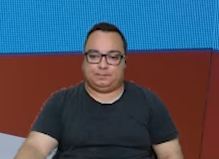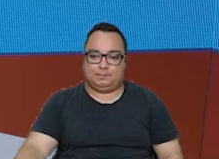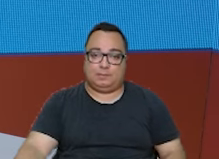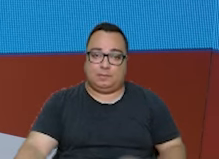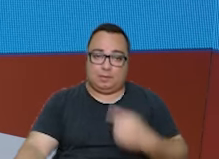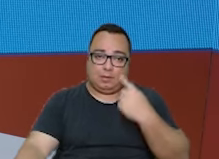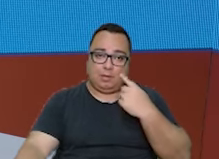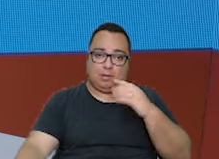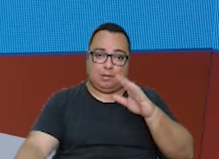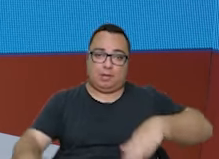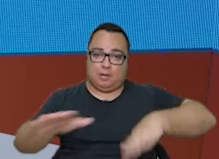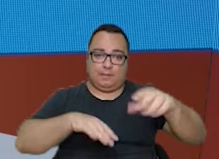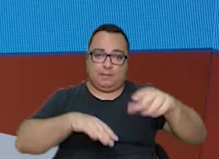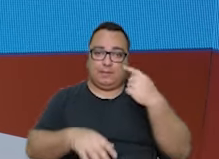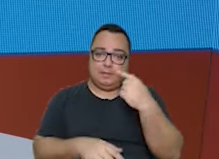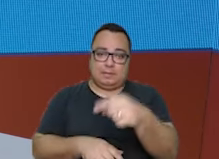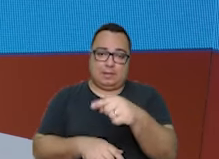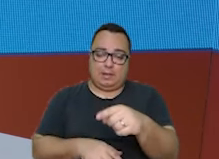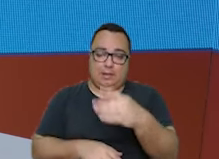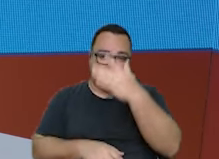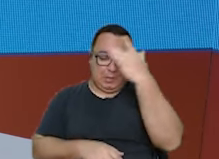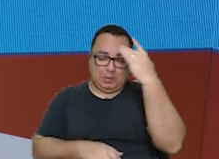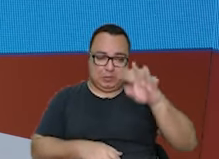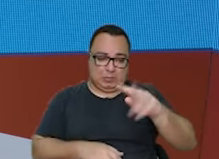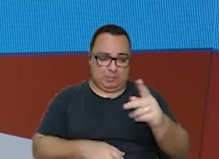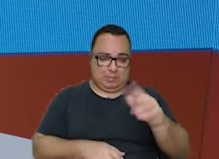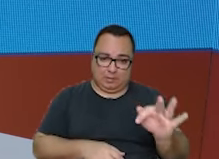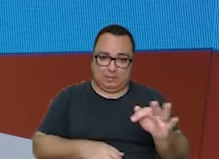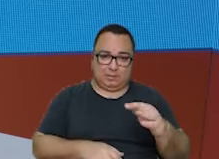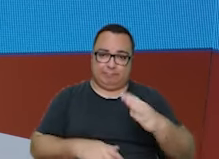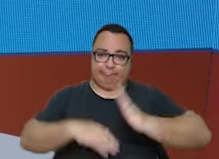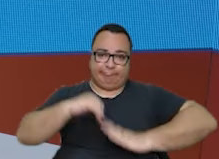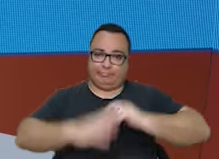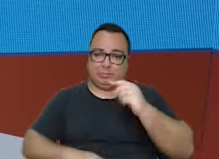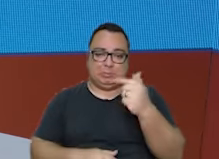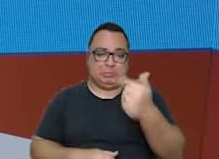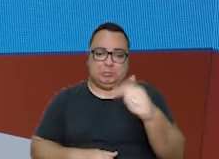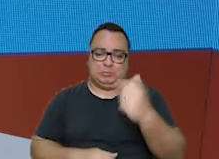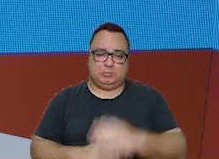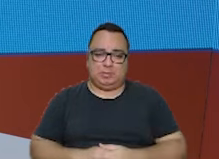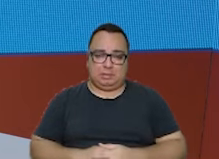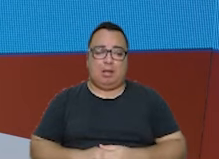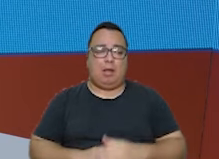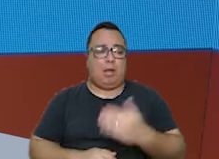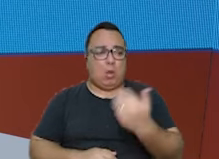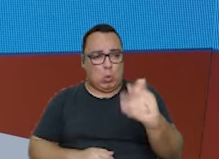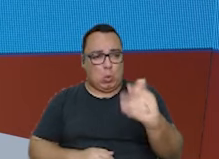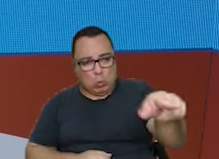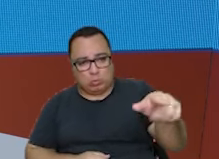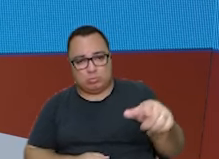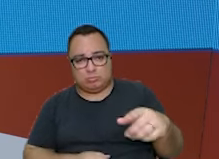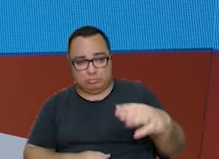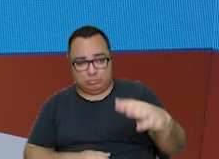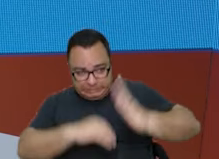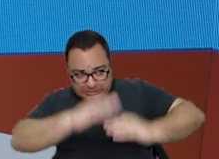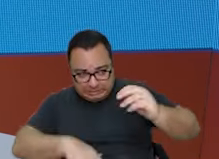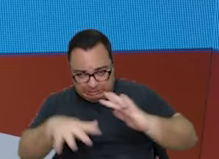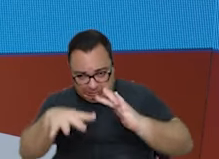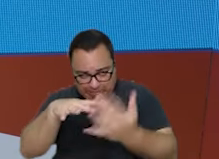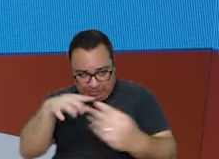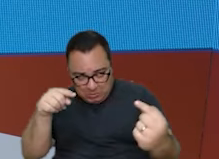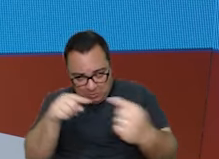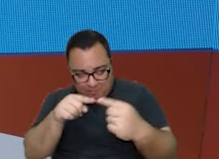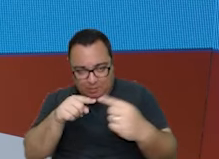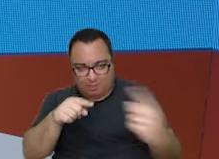tem muita habilidade ou não gosta de usar dê autonomia para alguém da equipe que possa fazer eh e e e